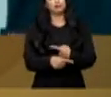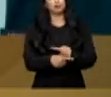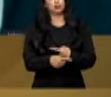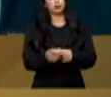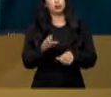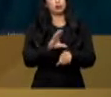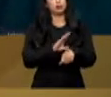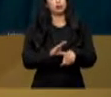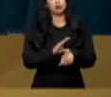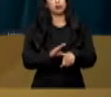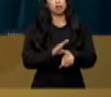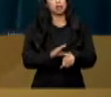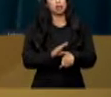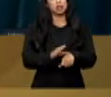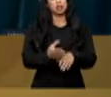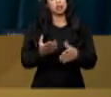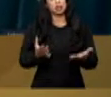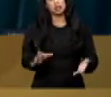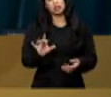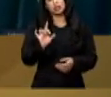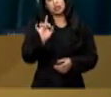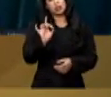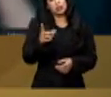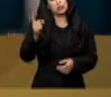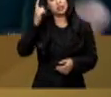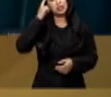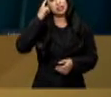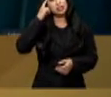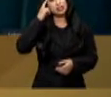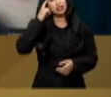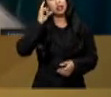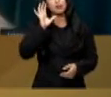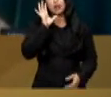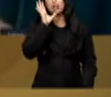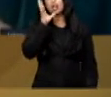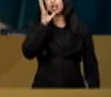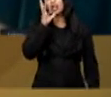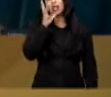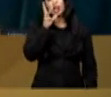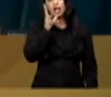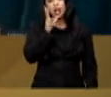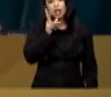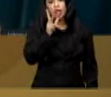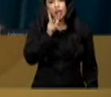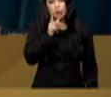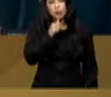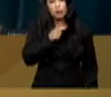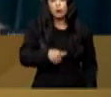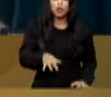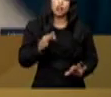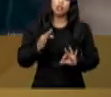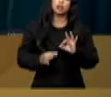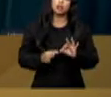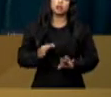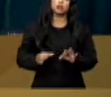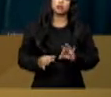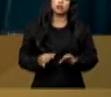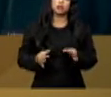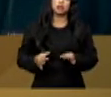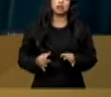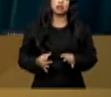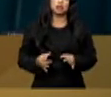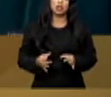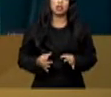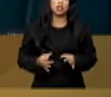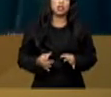inconstitucionalidade útil, apostando-se na morosidade até mesmo da justiça. Fulminada a